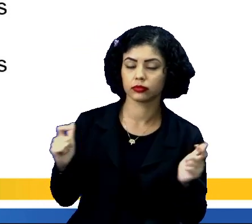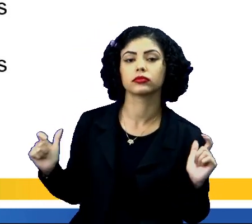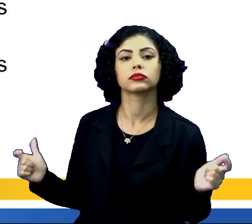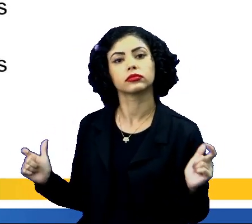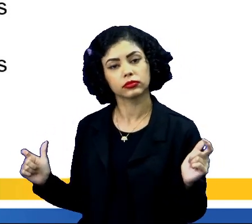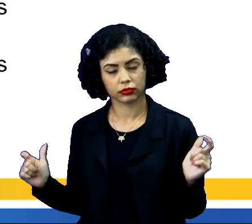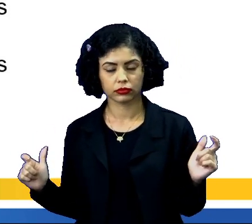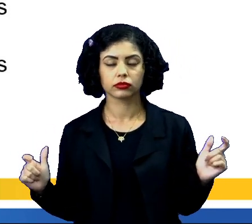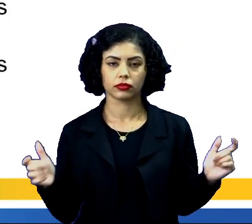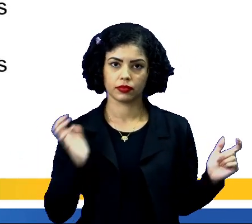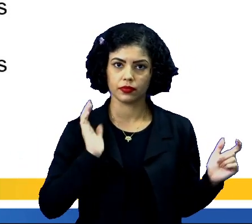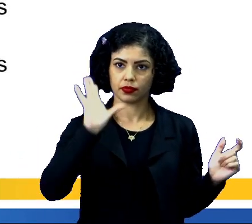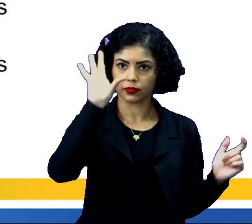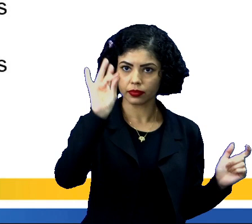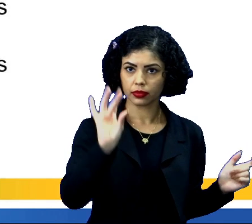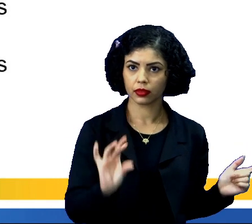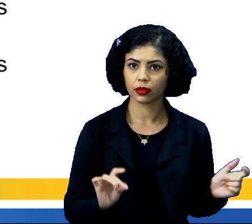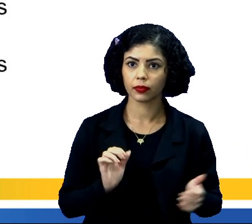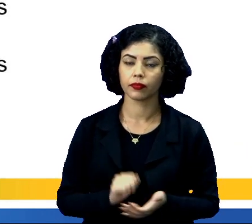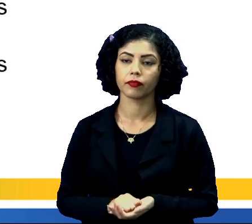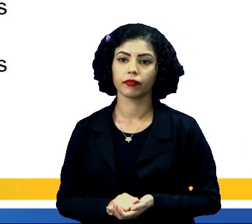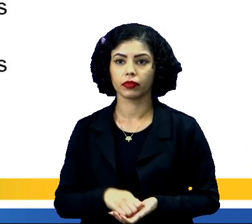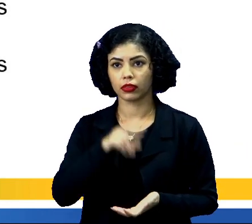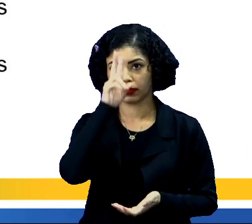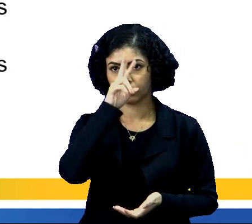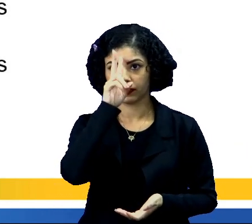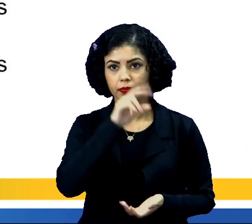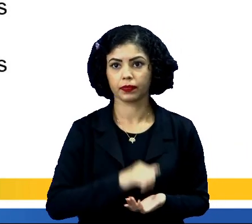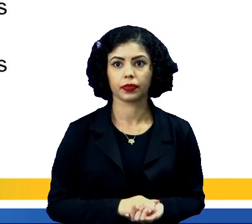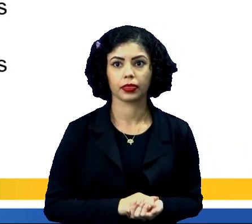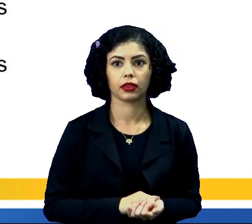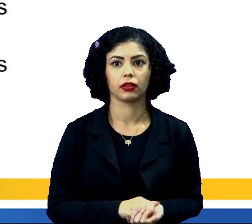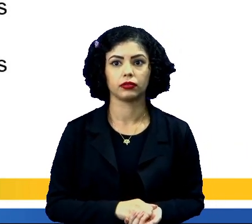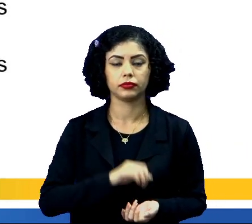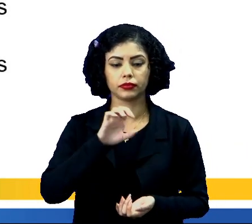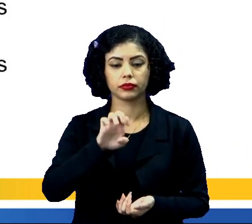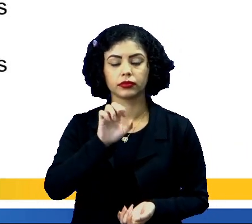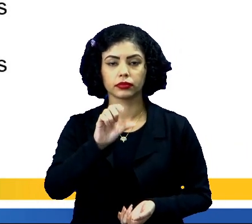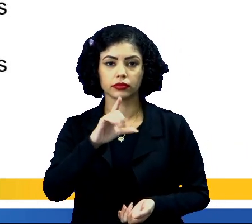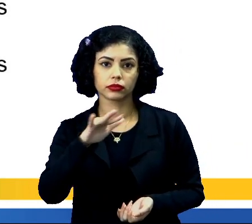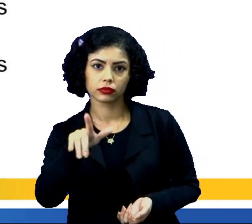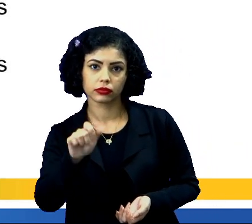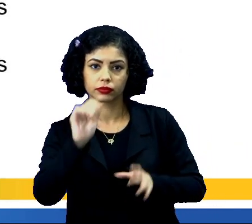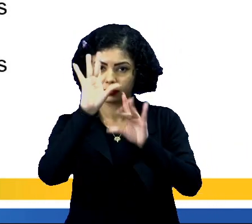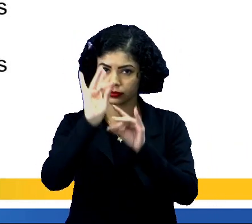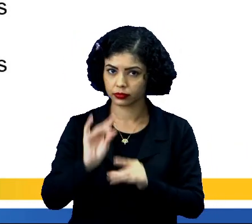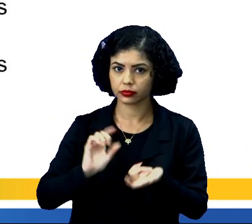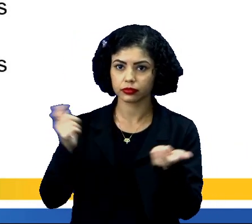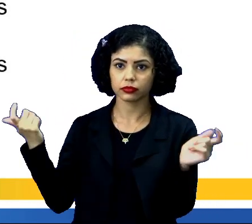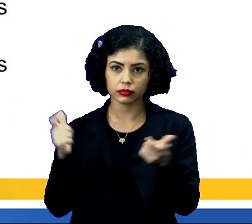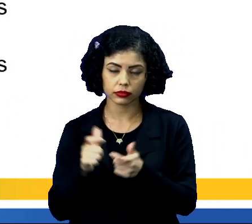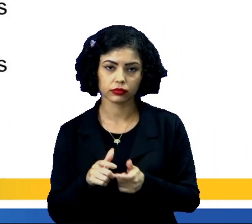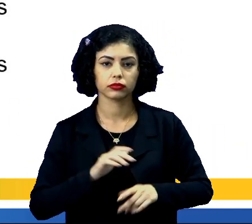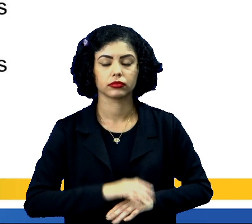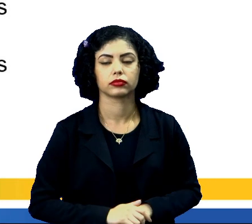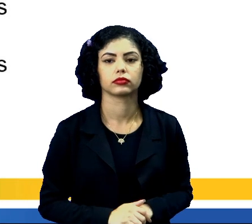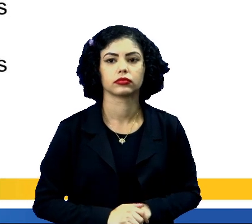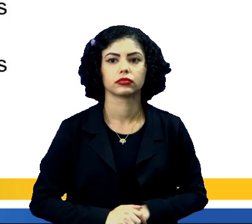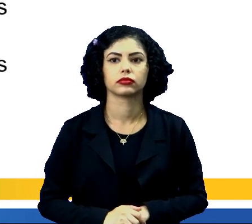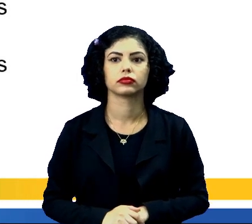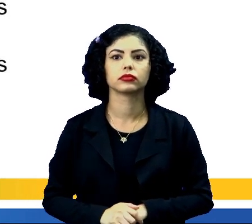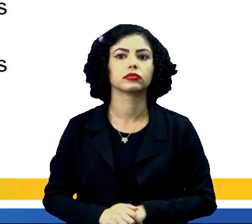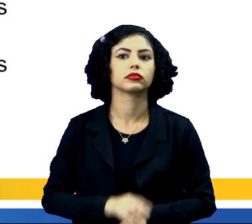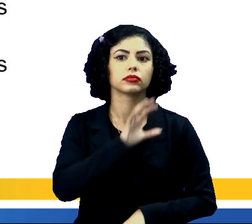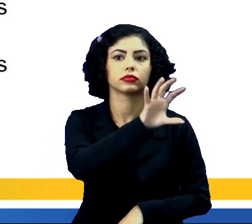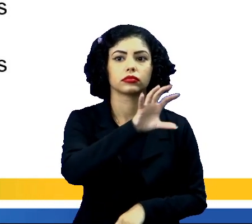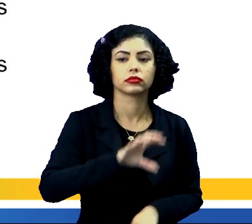isso elas têm mais riqueza de detalhes. Lembram em relação às escalas? Quanto maior a escala, mais detalhes, quanto menor a escala, menos detalhes.